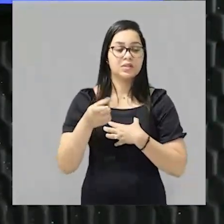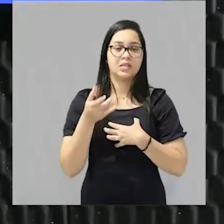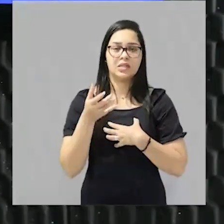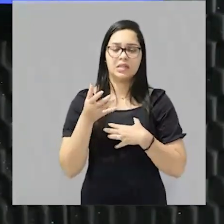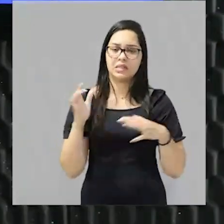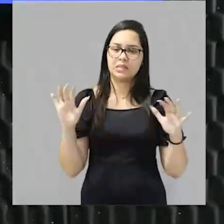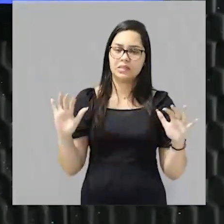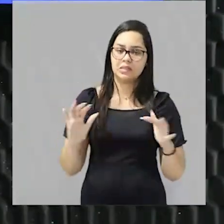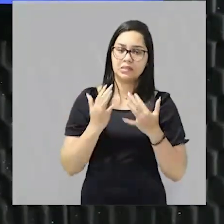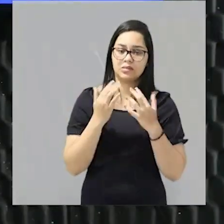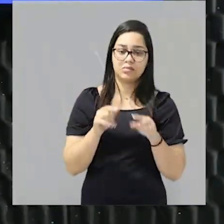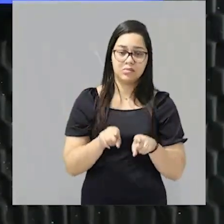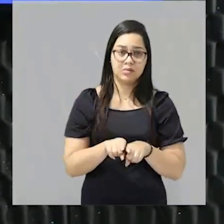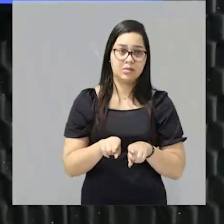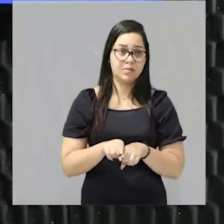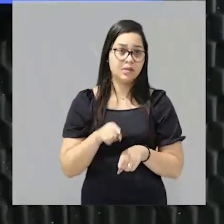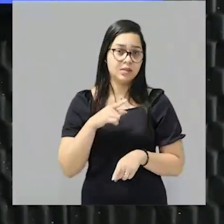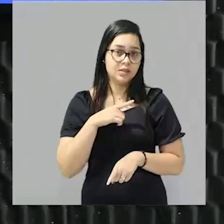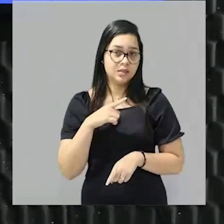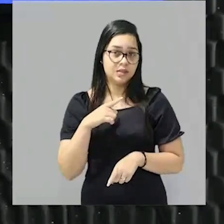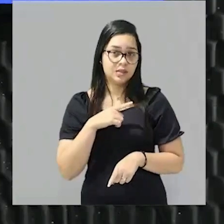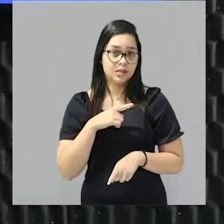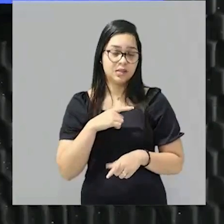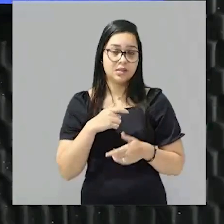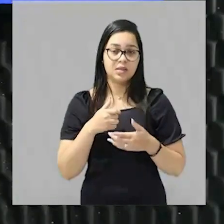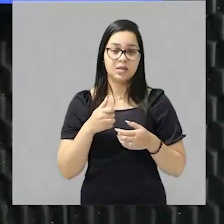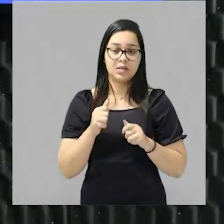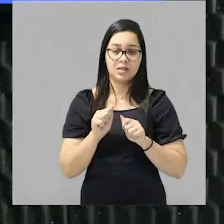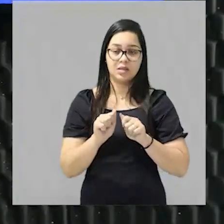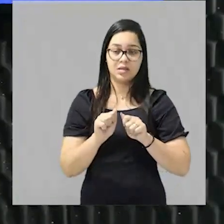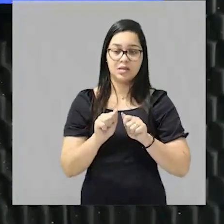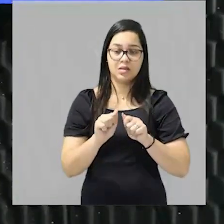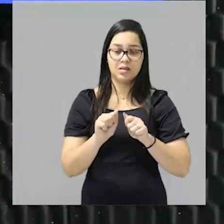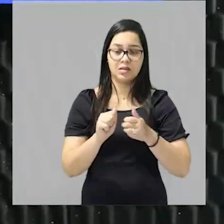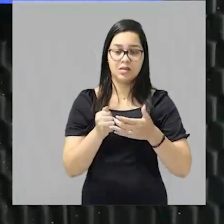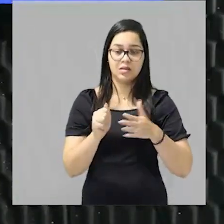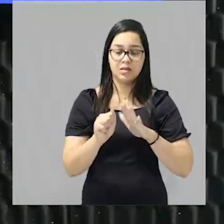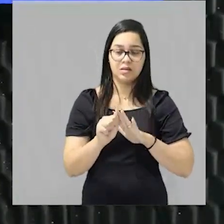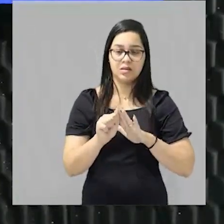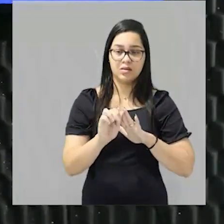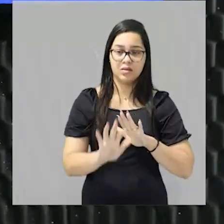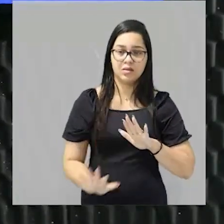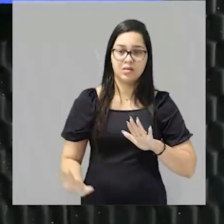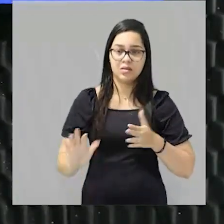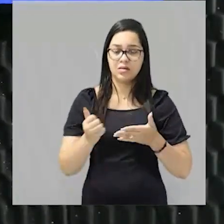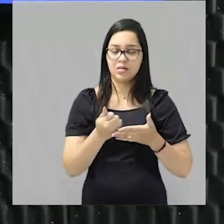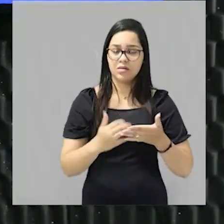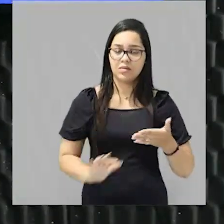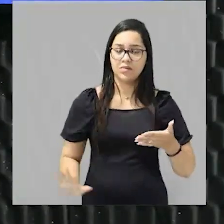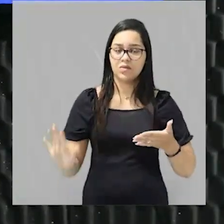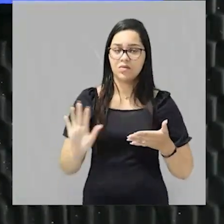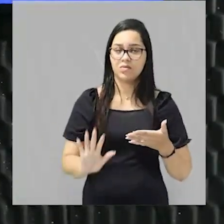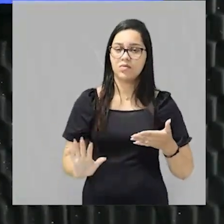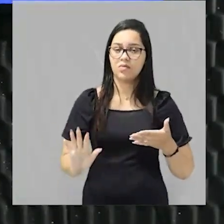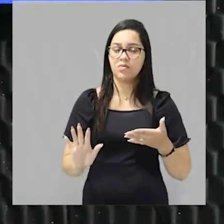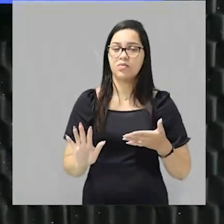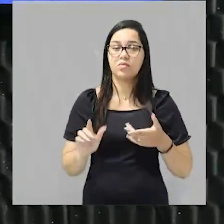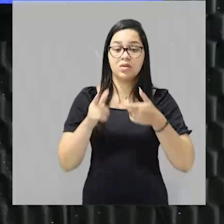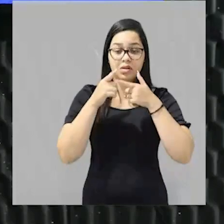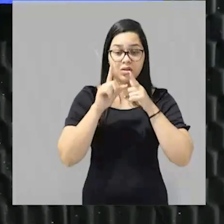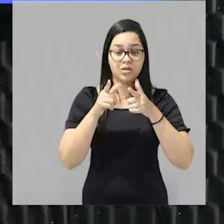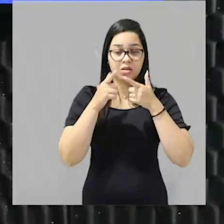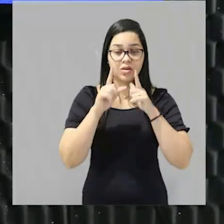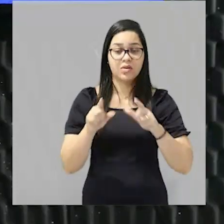a atenção, a gente tem as figuras de linguagem dentro de uma prova de redação, né? Dentro de um exame na redação, você